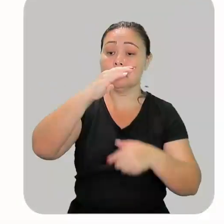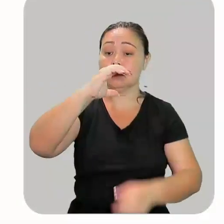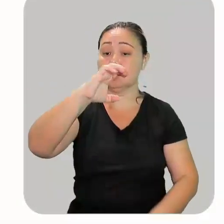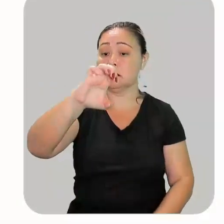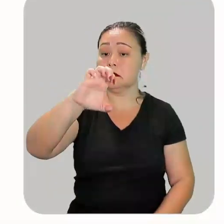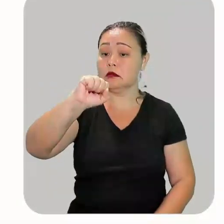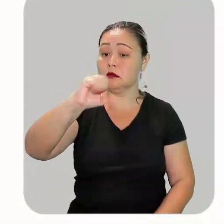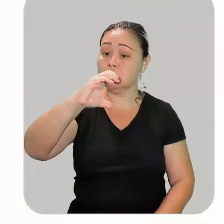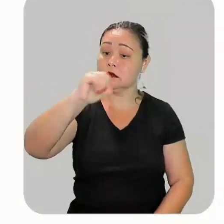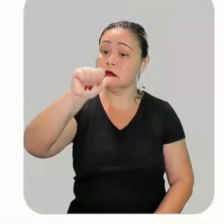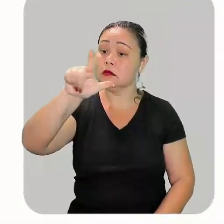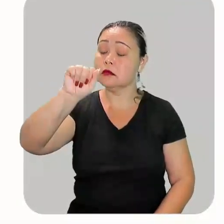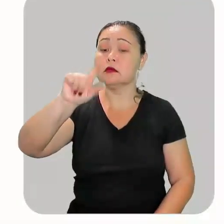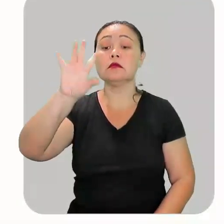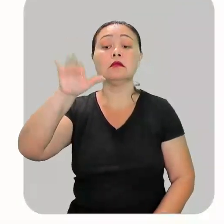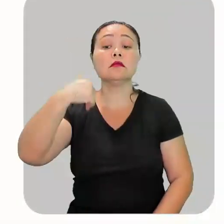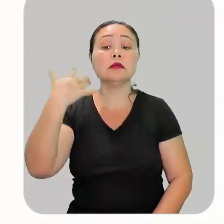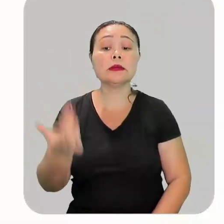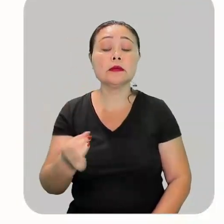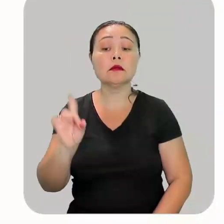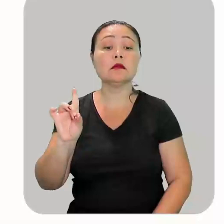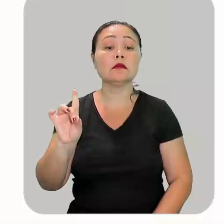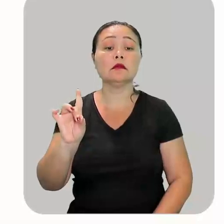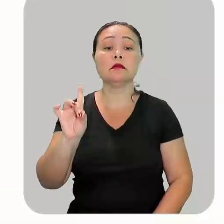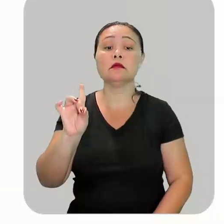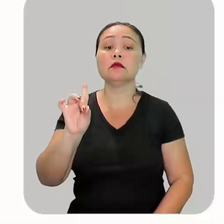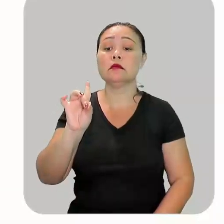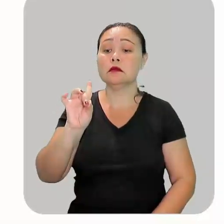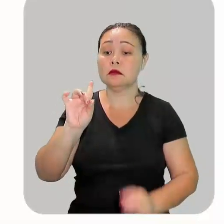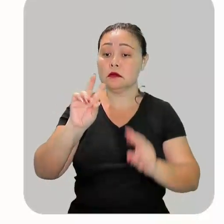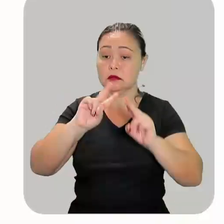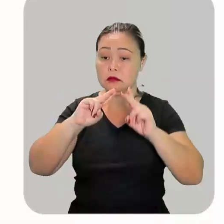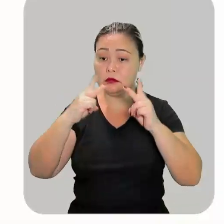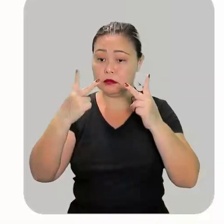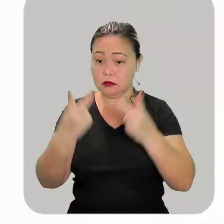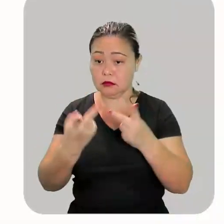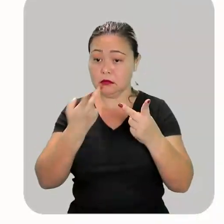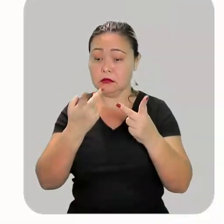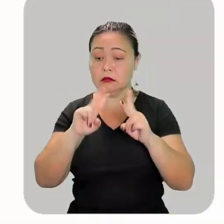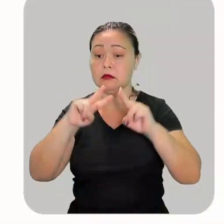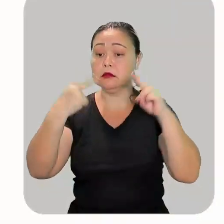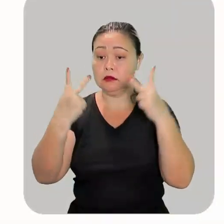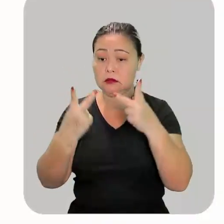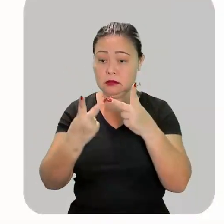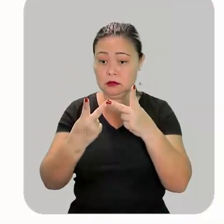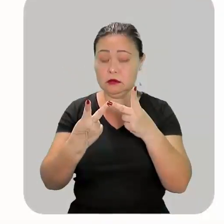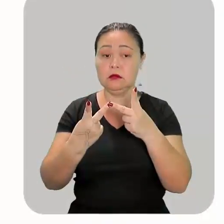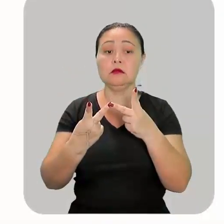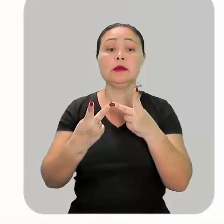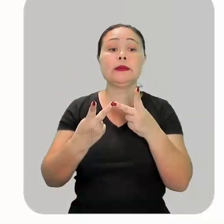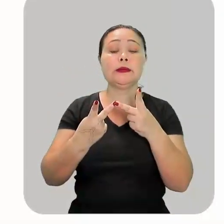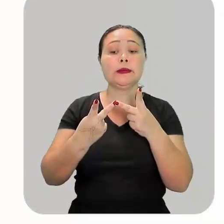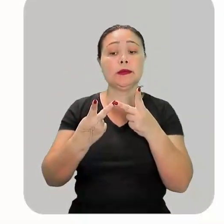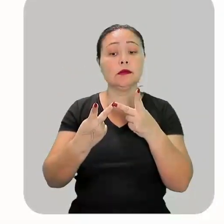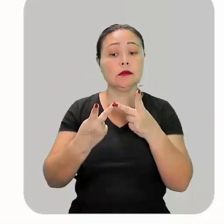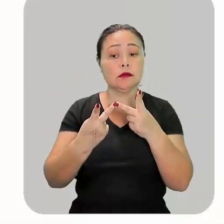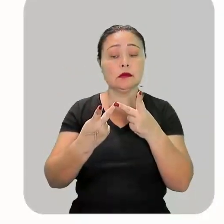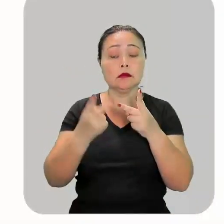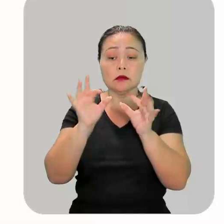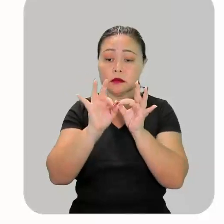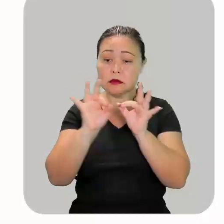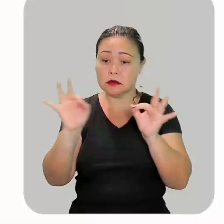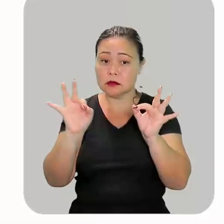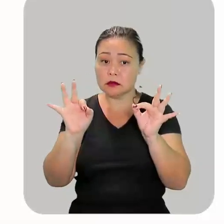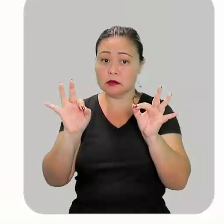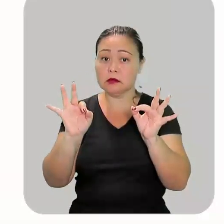vai ter que fazer dessa forma. Ou seja, na escala volumétrica, que a gente está mexendo com volume, né? Na escala volumétrica,